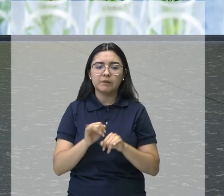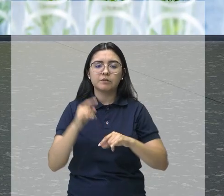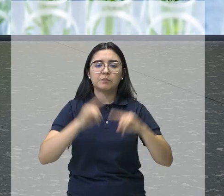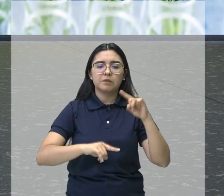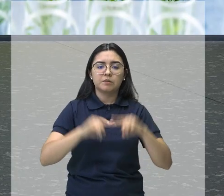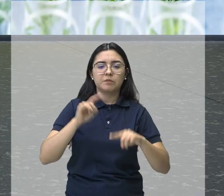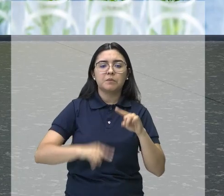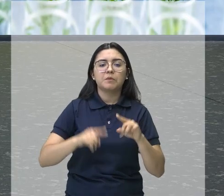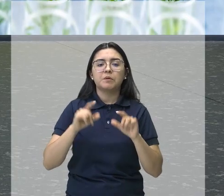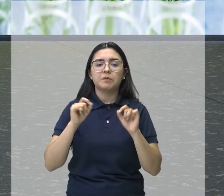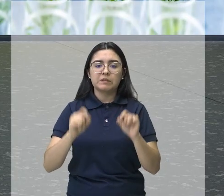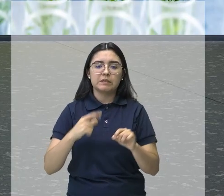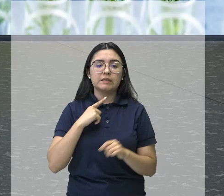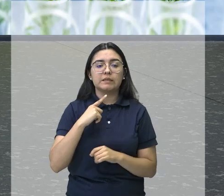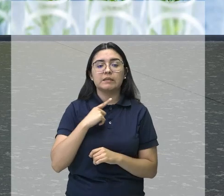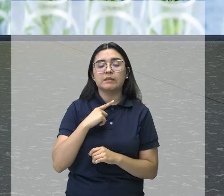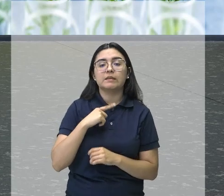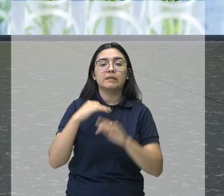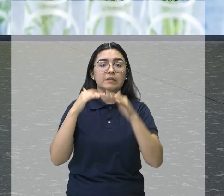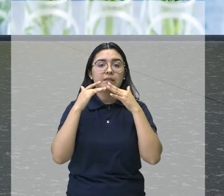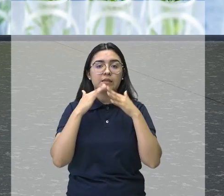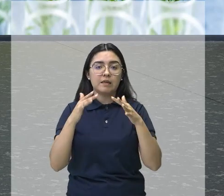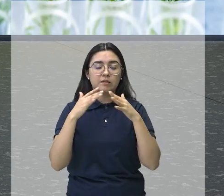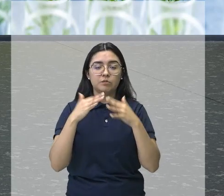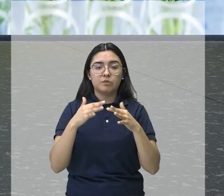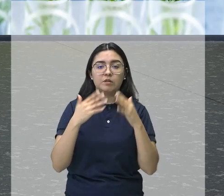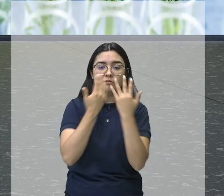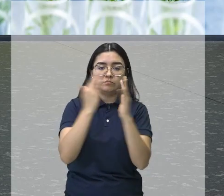produtos naturais ou para a